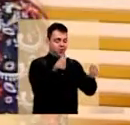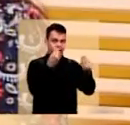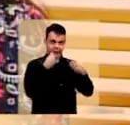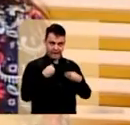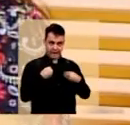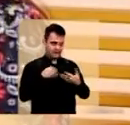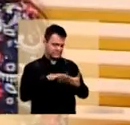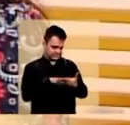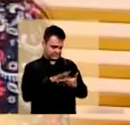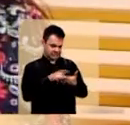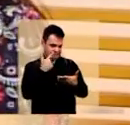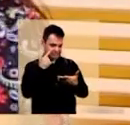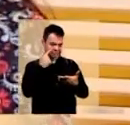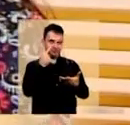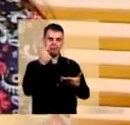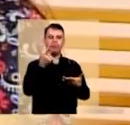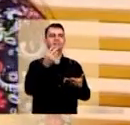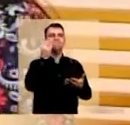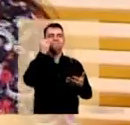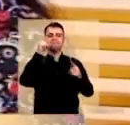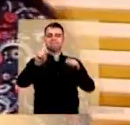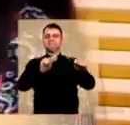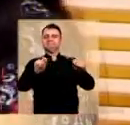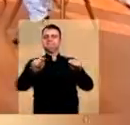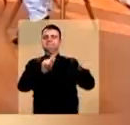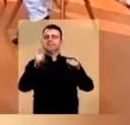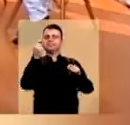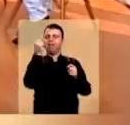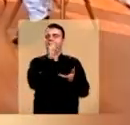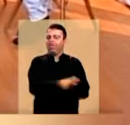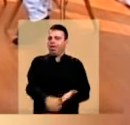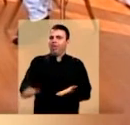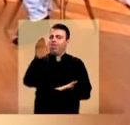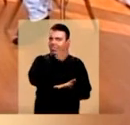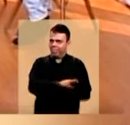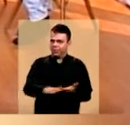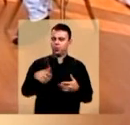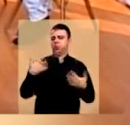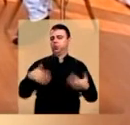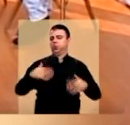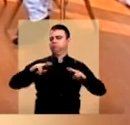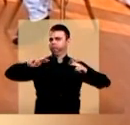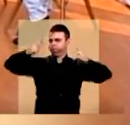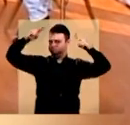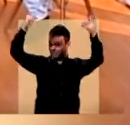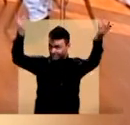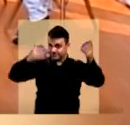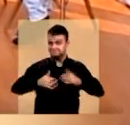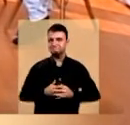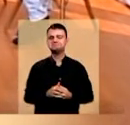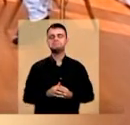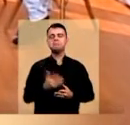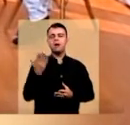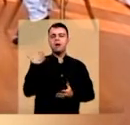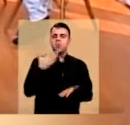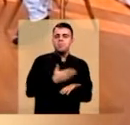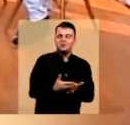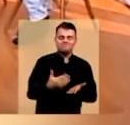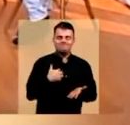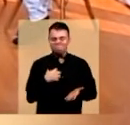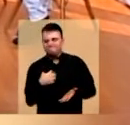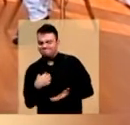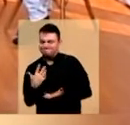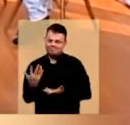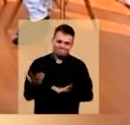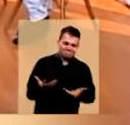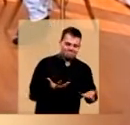justamente para tentar parar de comprar tantos livros, porque o gasto é alto. E aí, no começo, eu fiquei